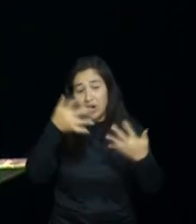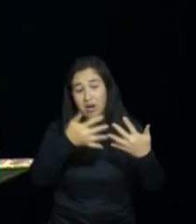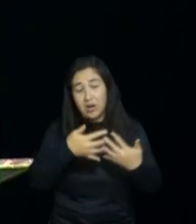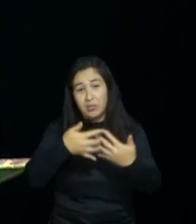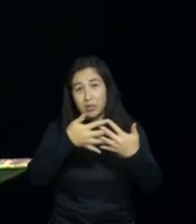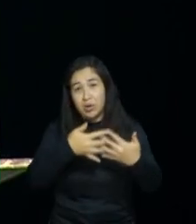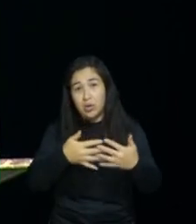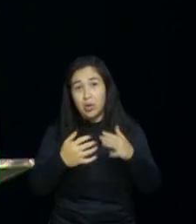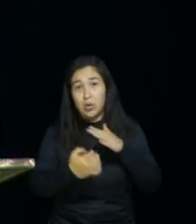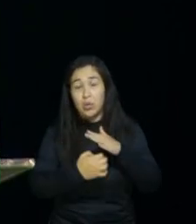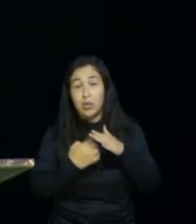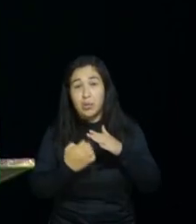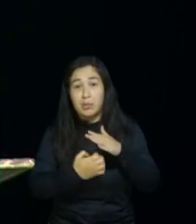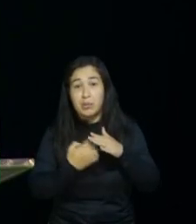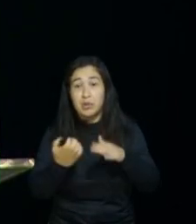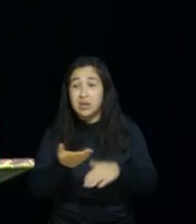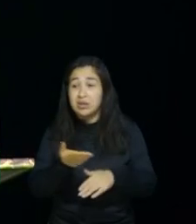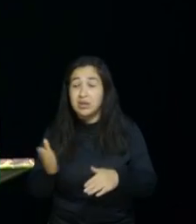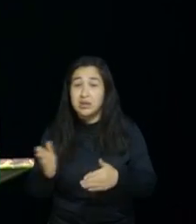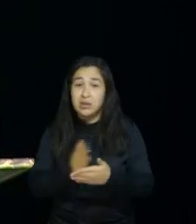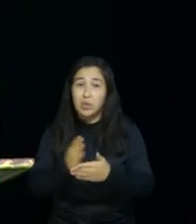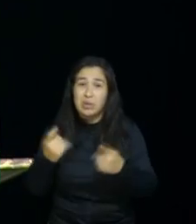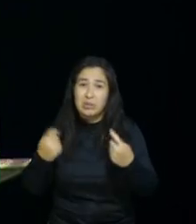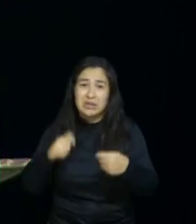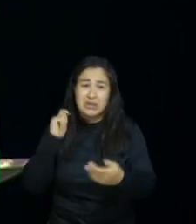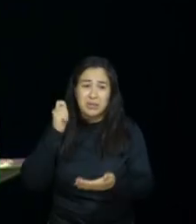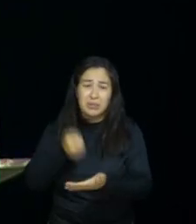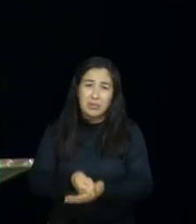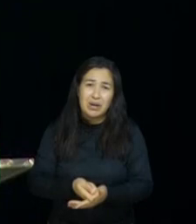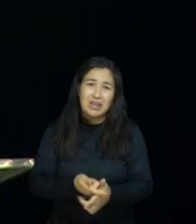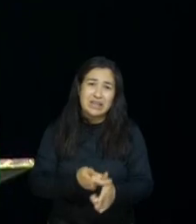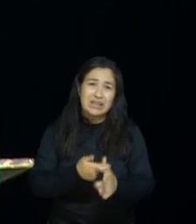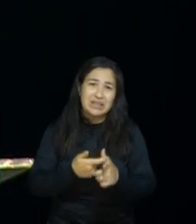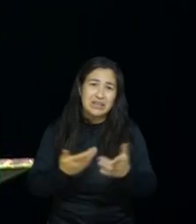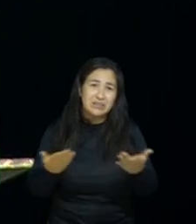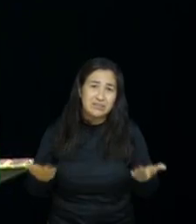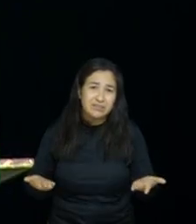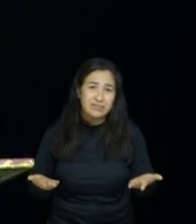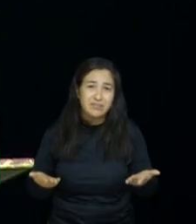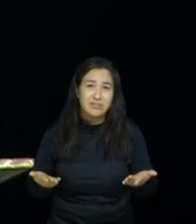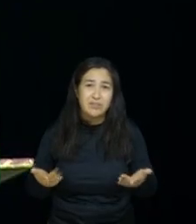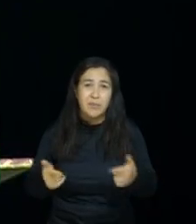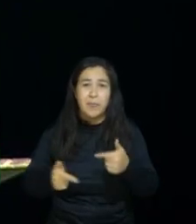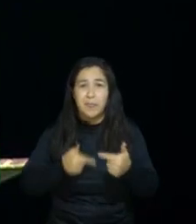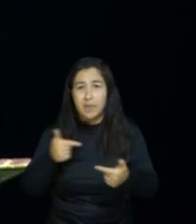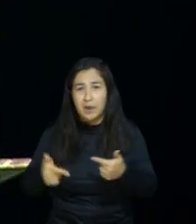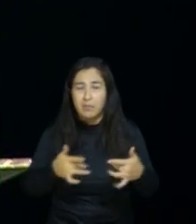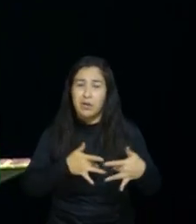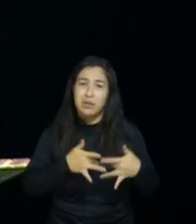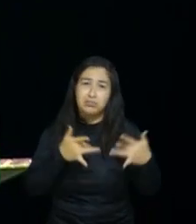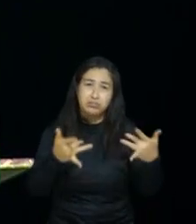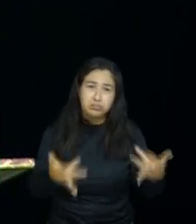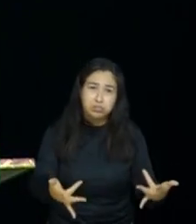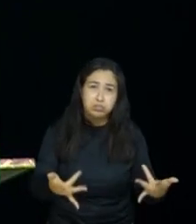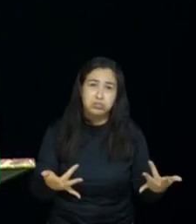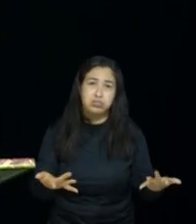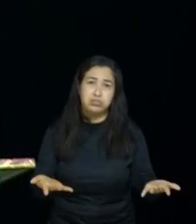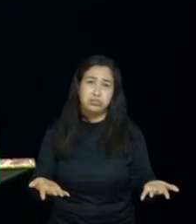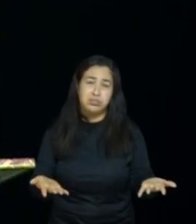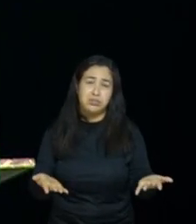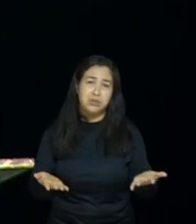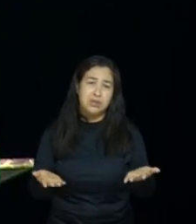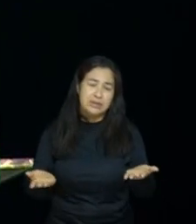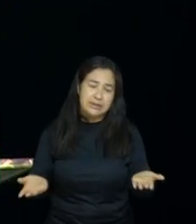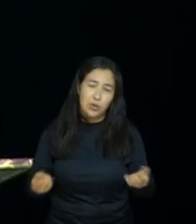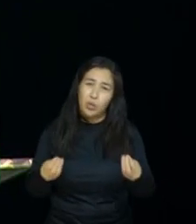aqui de citar, multou o caminhão que estava fazendo um serviço para o governo do estado, levando donativos.